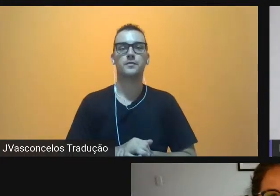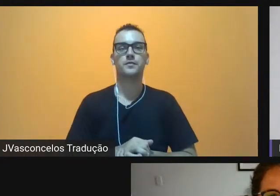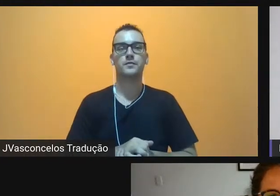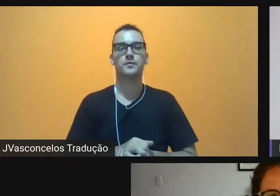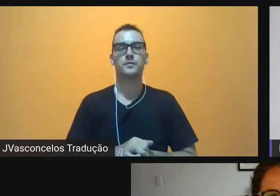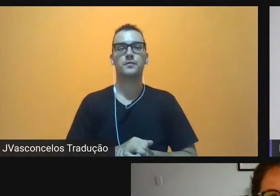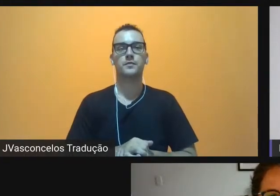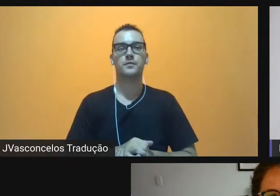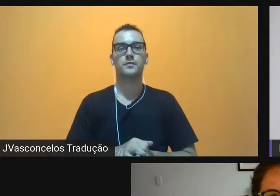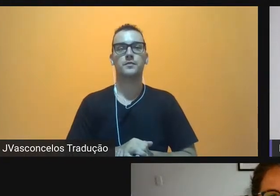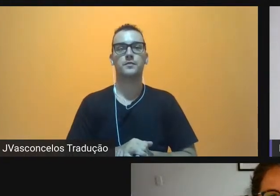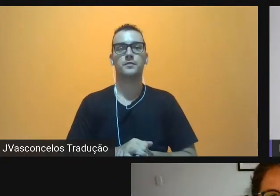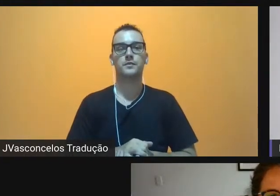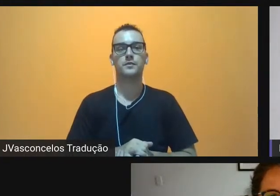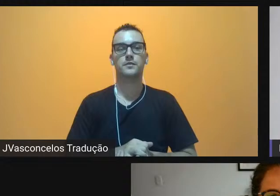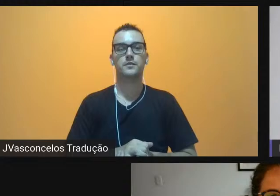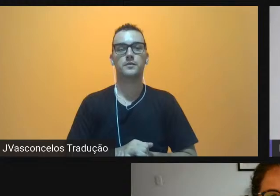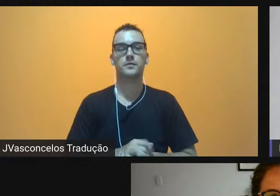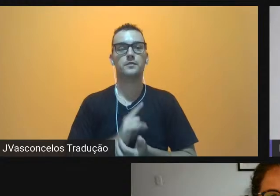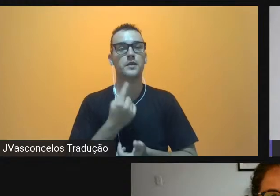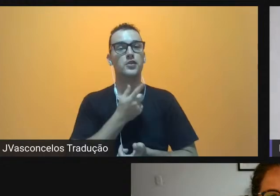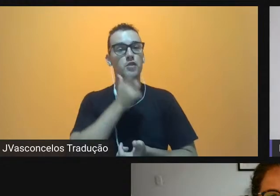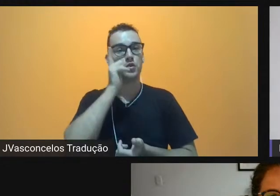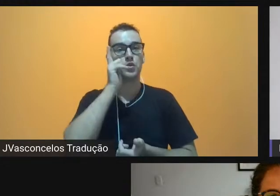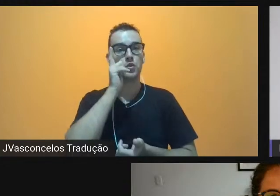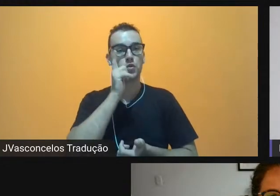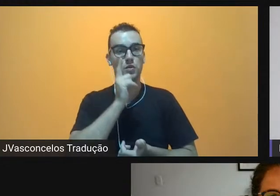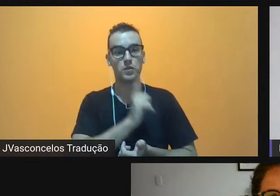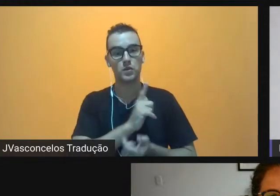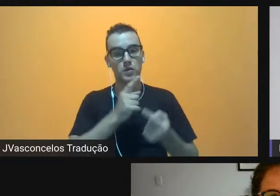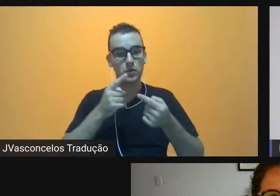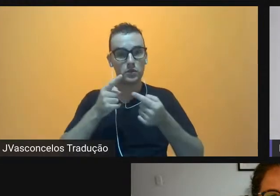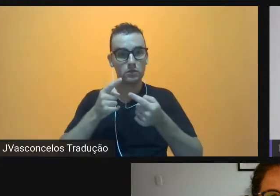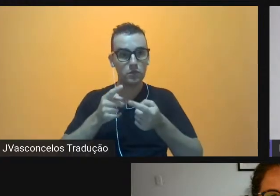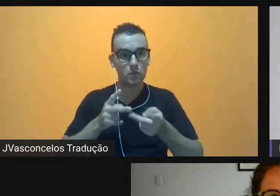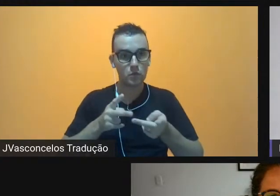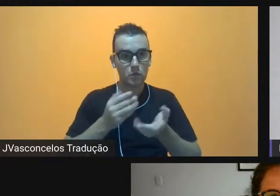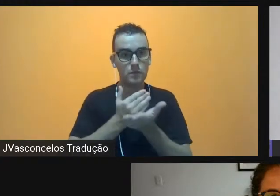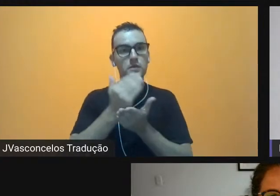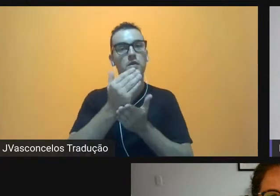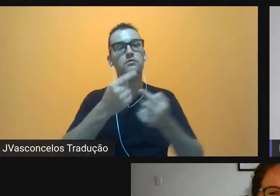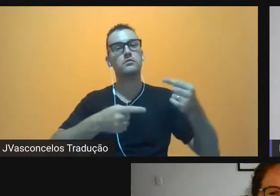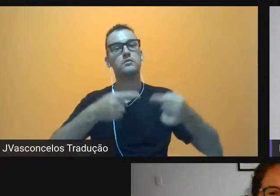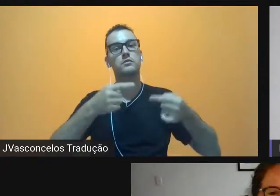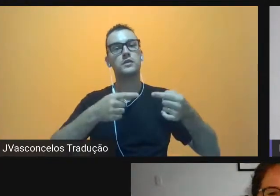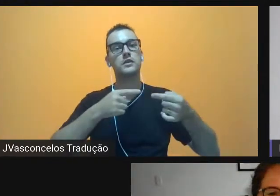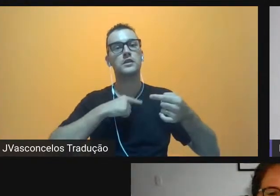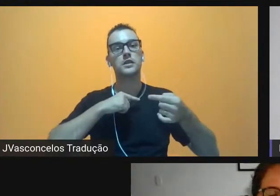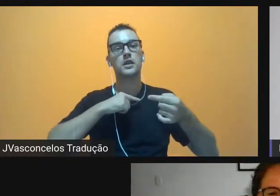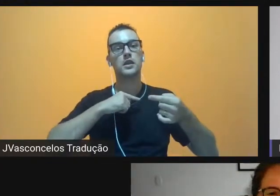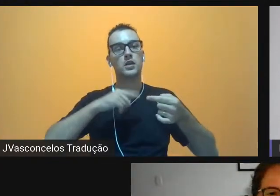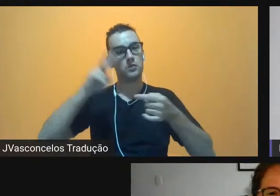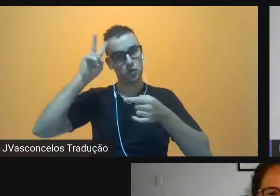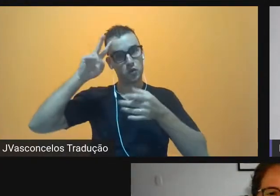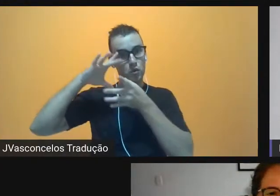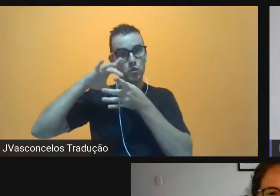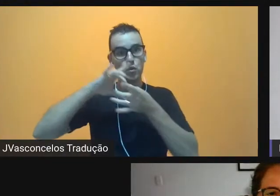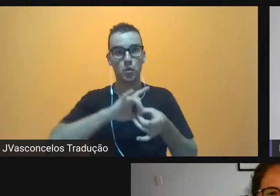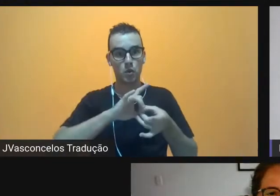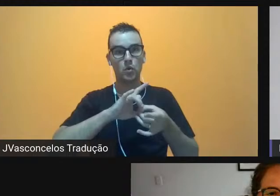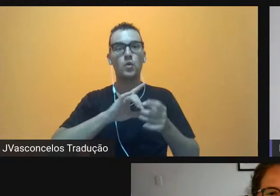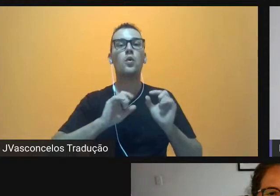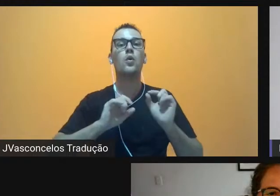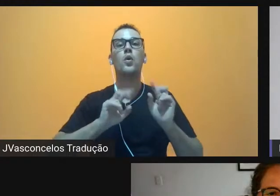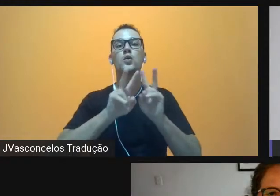poder iniciar a nossa discussão, eu queria trazer um contexto que seria relacionado